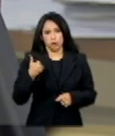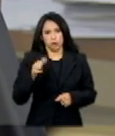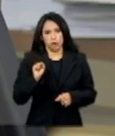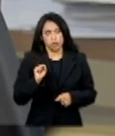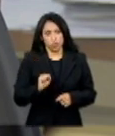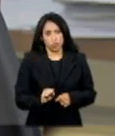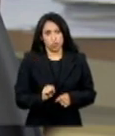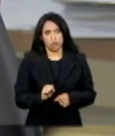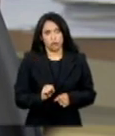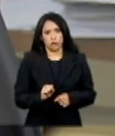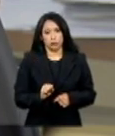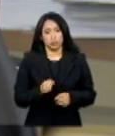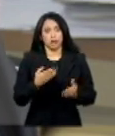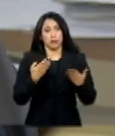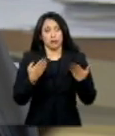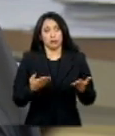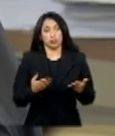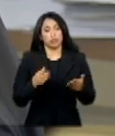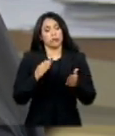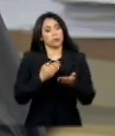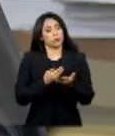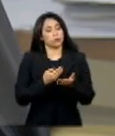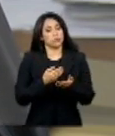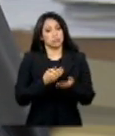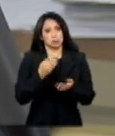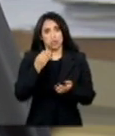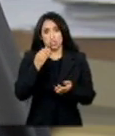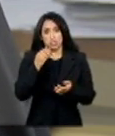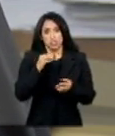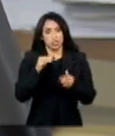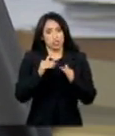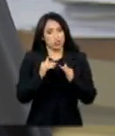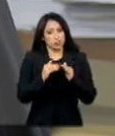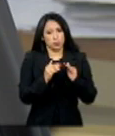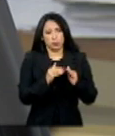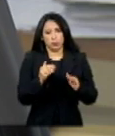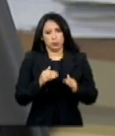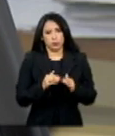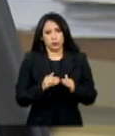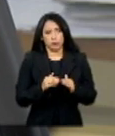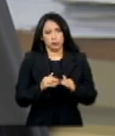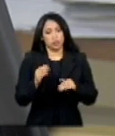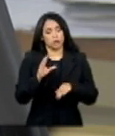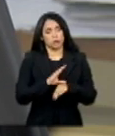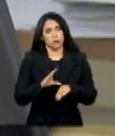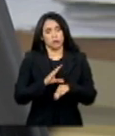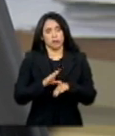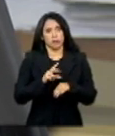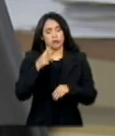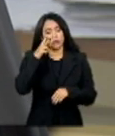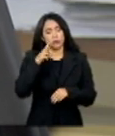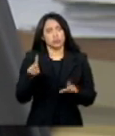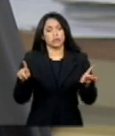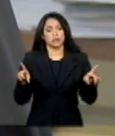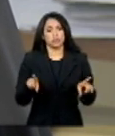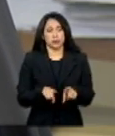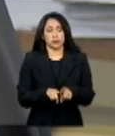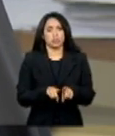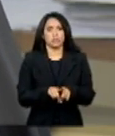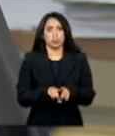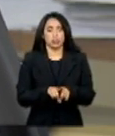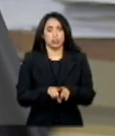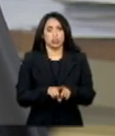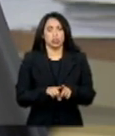que da inconstitucionalidade por excesso de criminalização dos táxi por dever de lealdade a